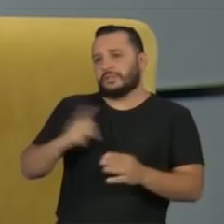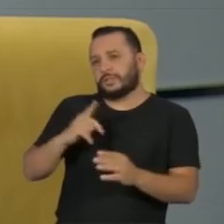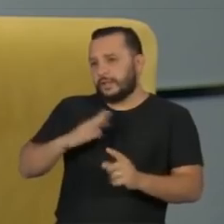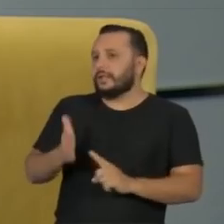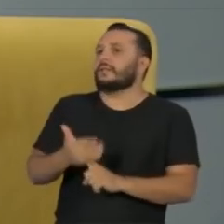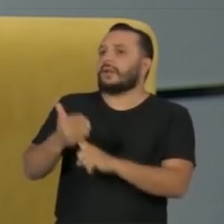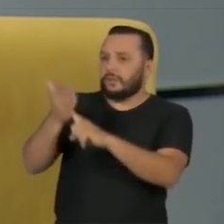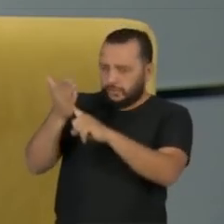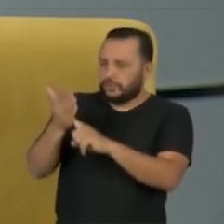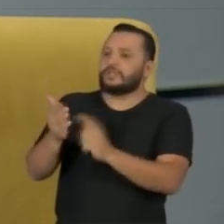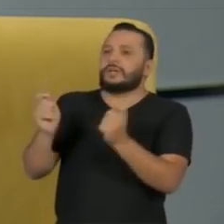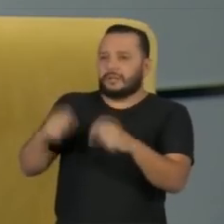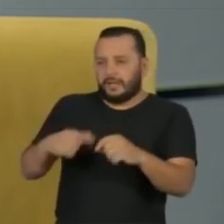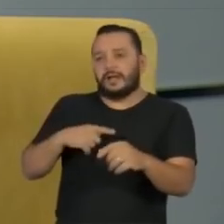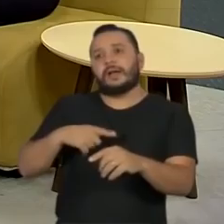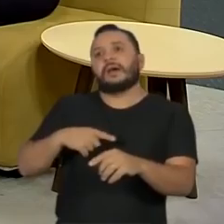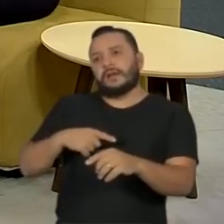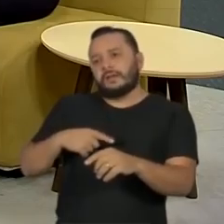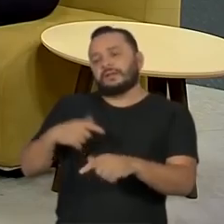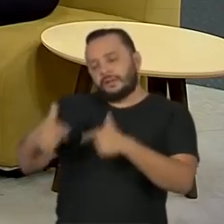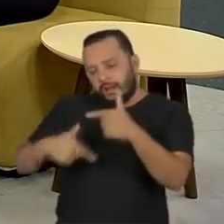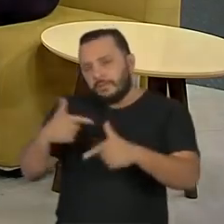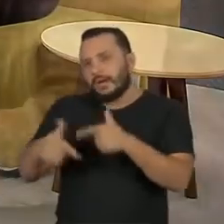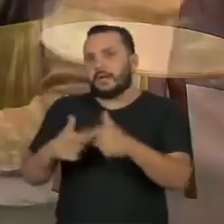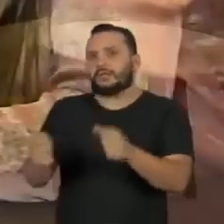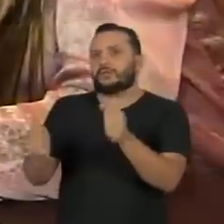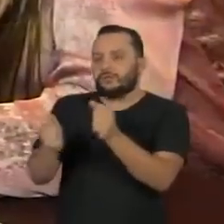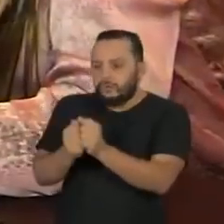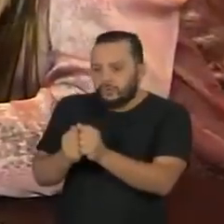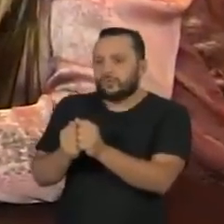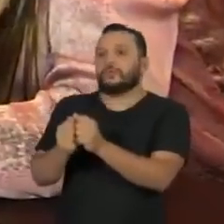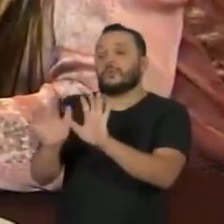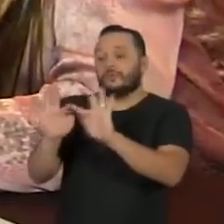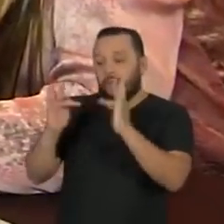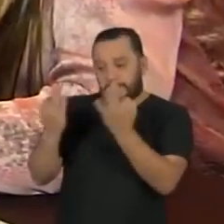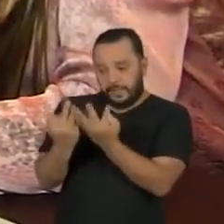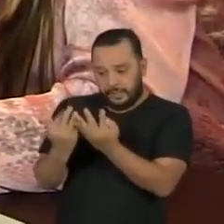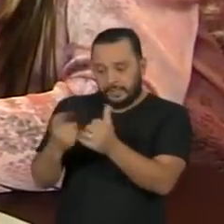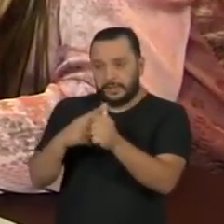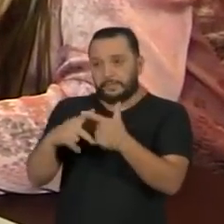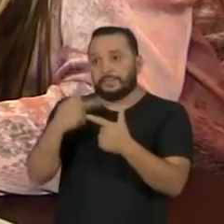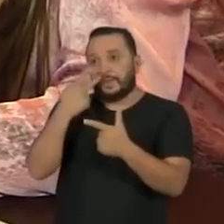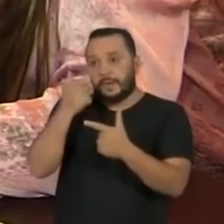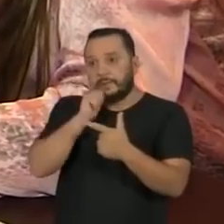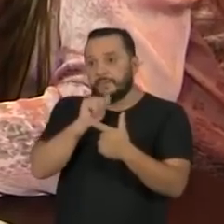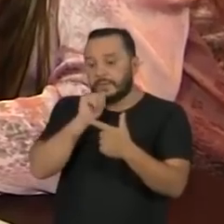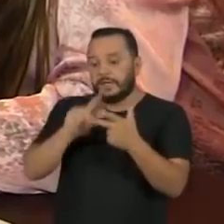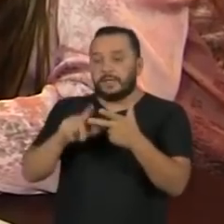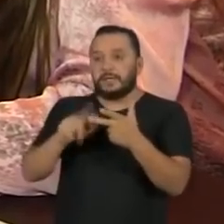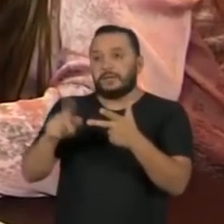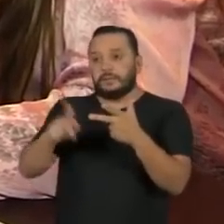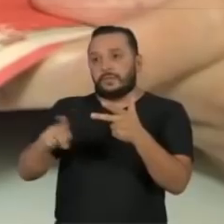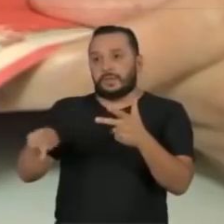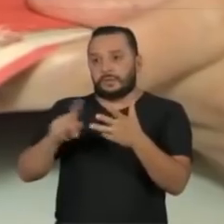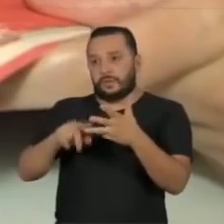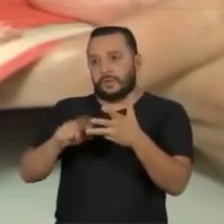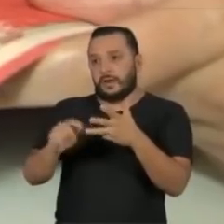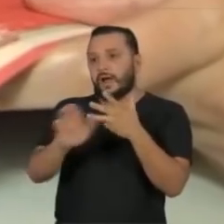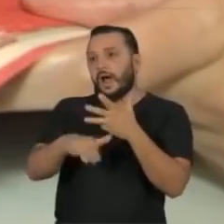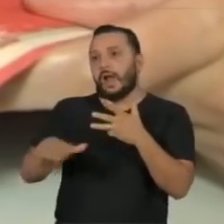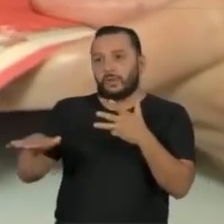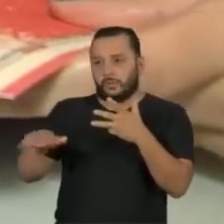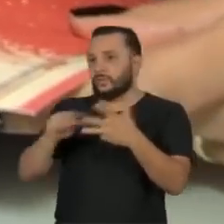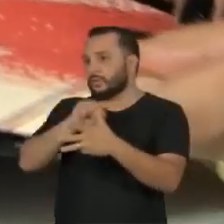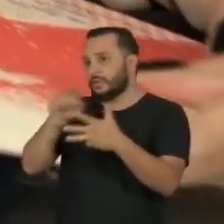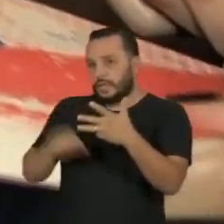dá para você trabalhar em conjunto com a família, pais, professores e até mesmo os alunos.